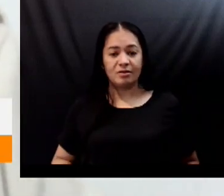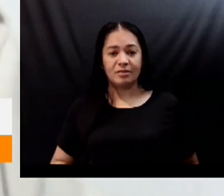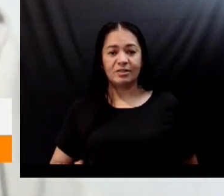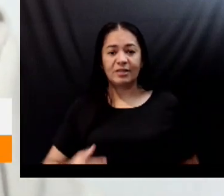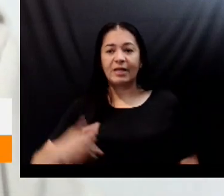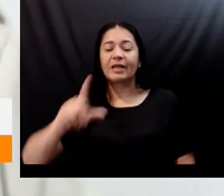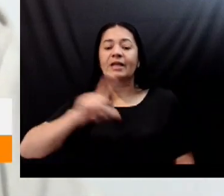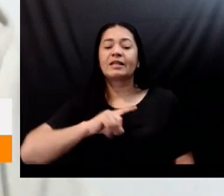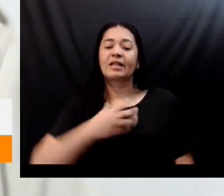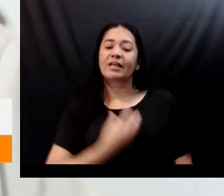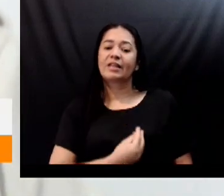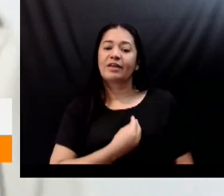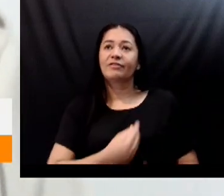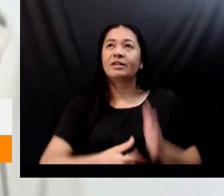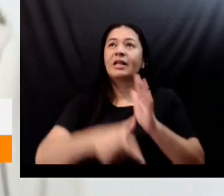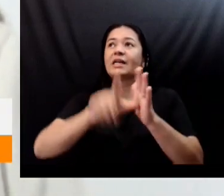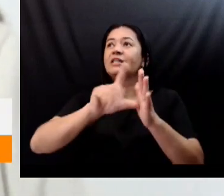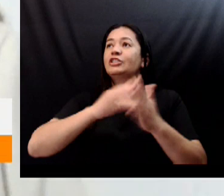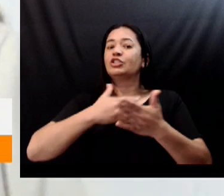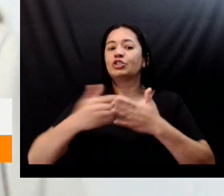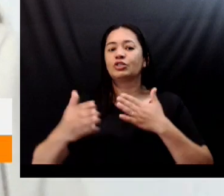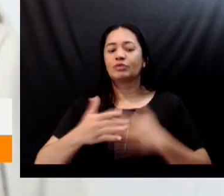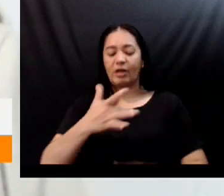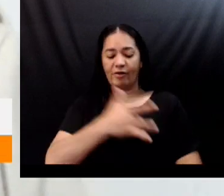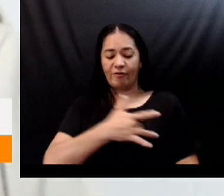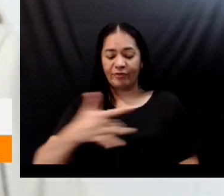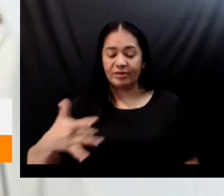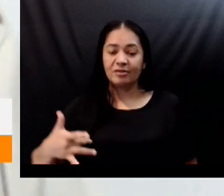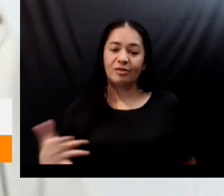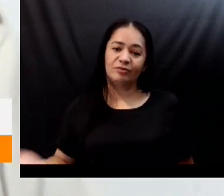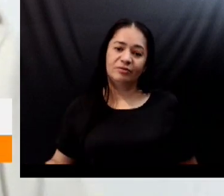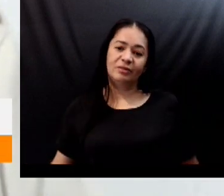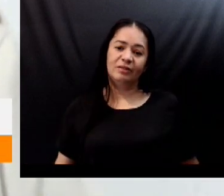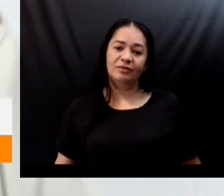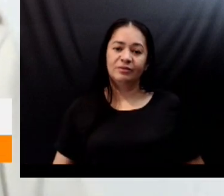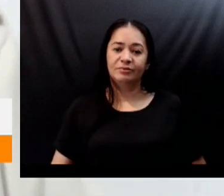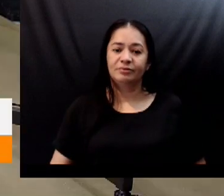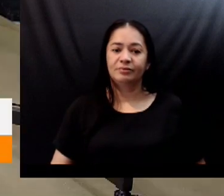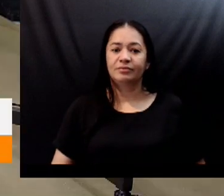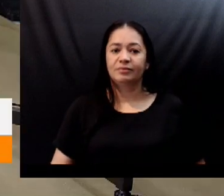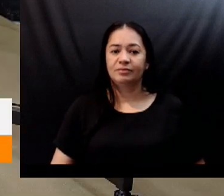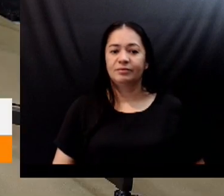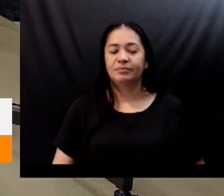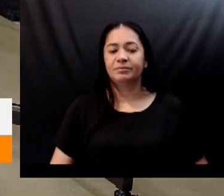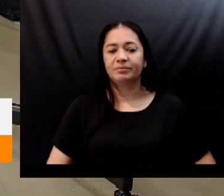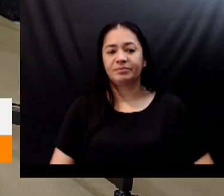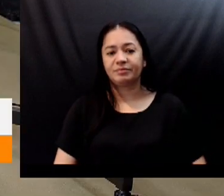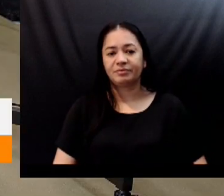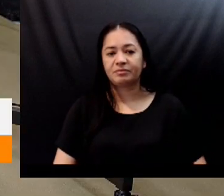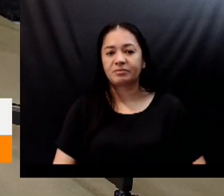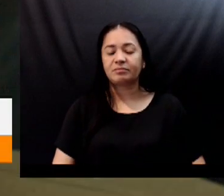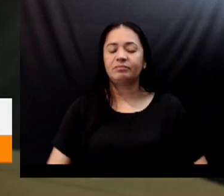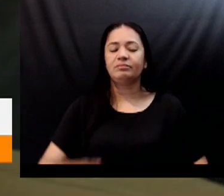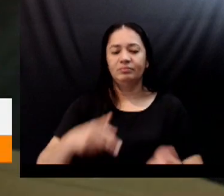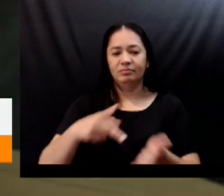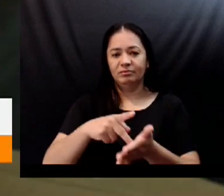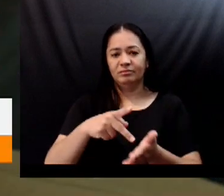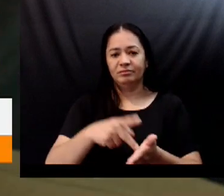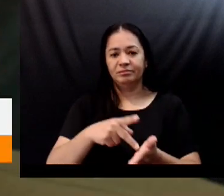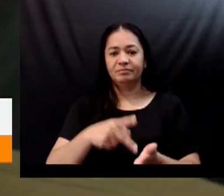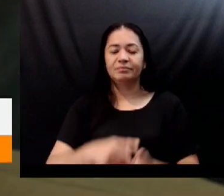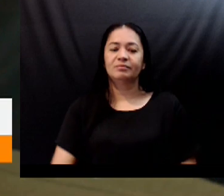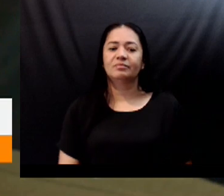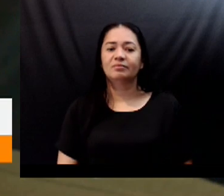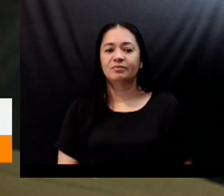tudo isso, e era uma vida saudável. Né? Acho que é por esse caminho. Ah, é verdade, né? Se a gente parar